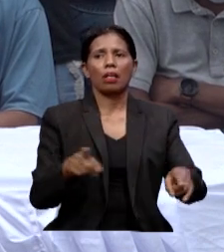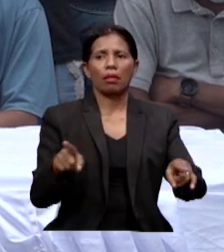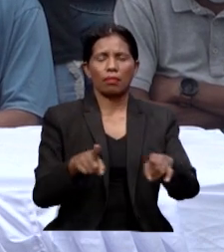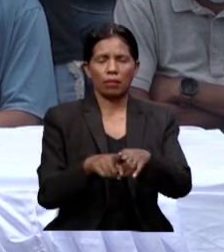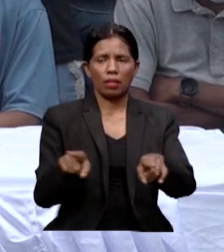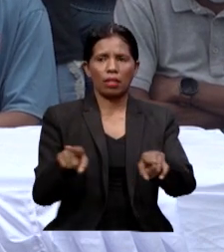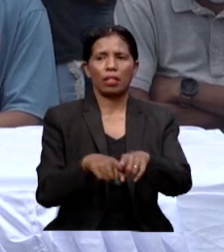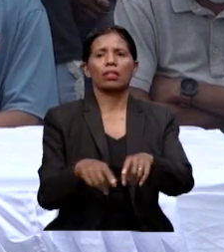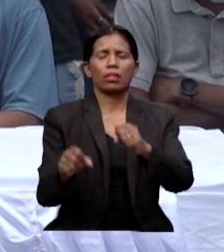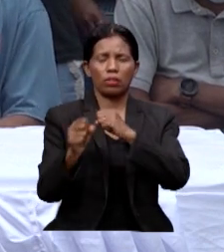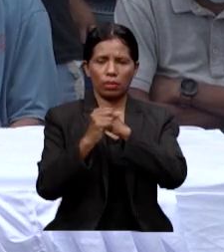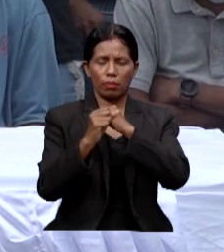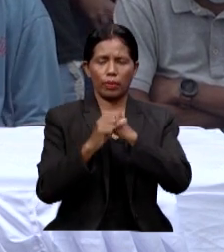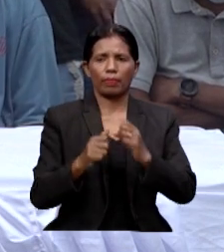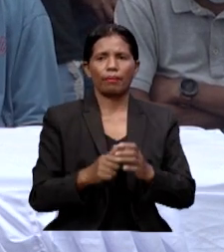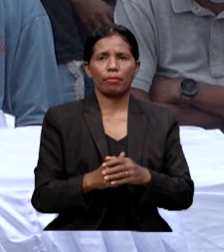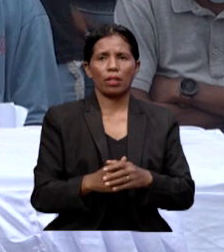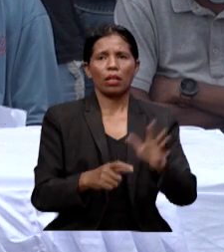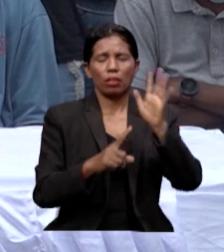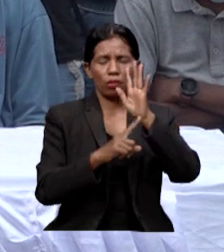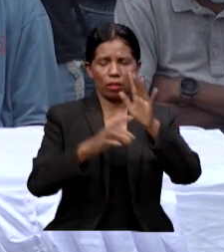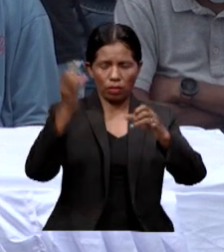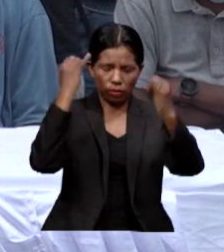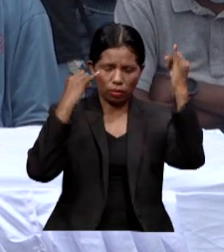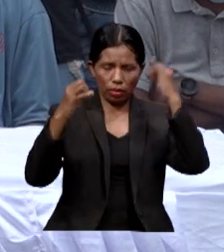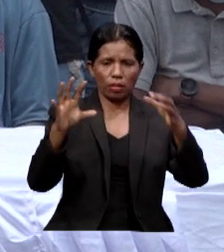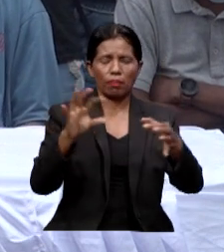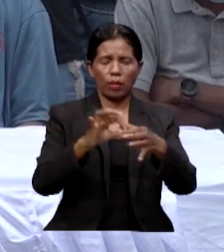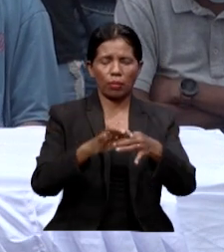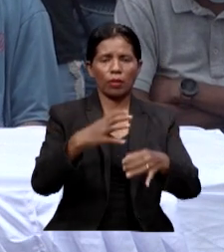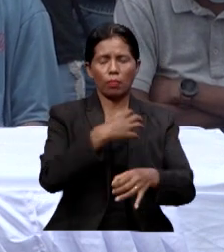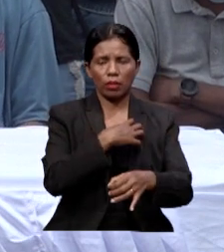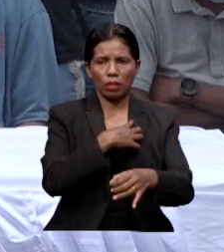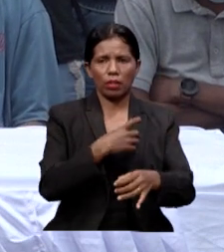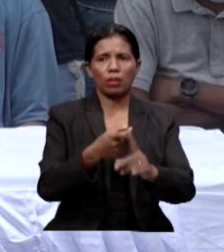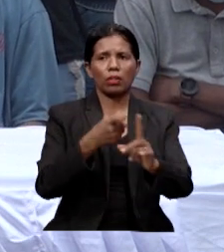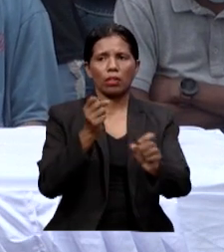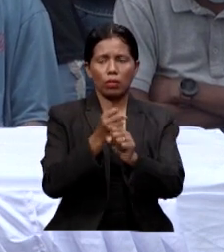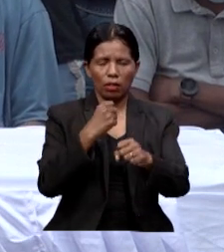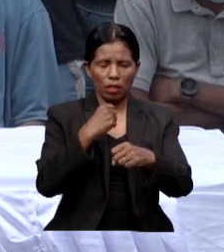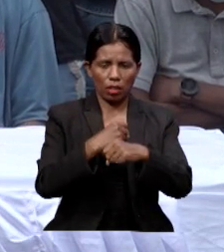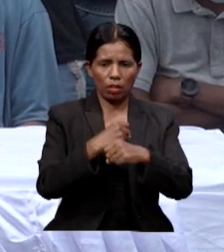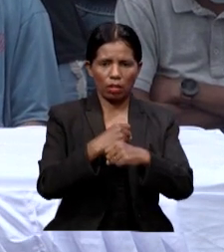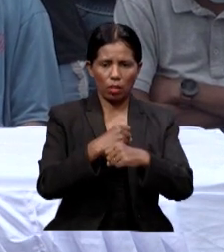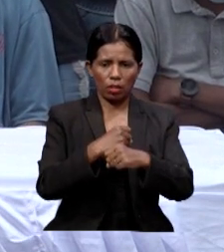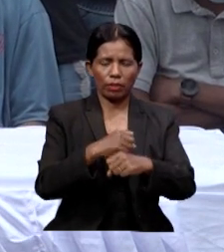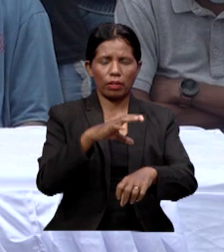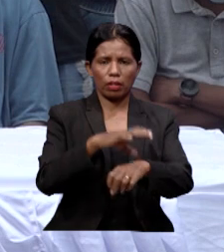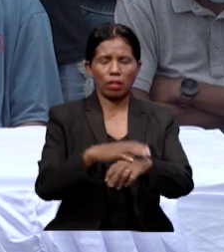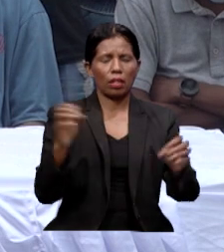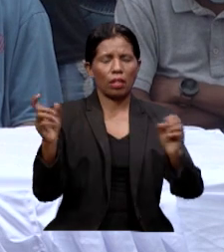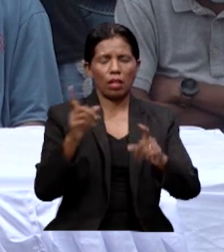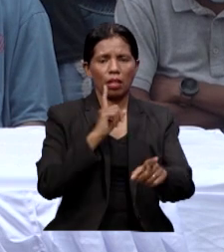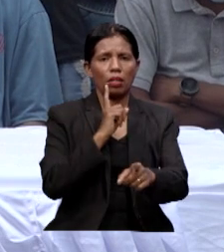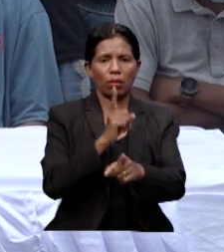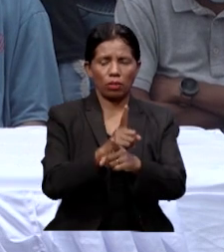suspeito. Ba informação husi membro polícia nebe hetang ordem hodi halau atosão nebe la justa no